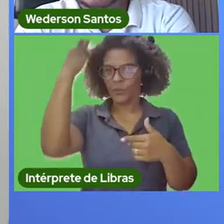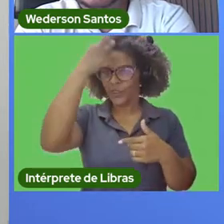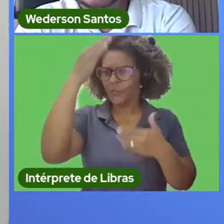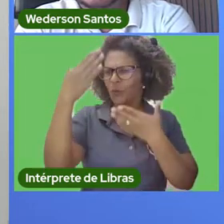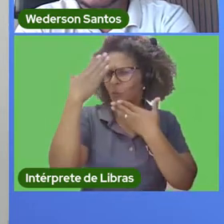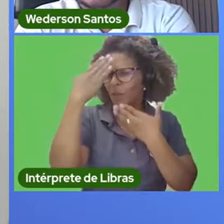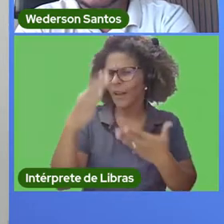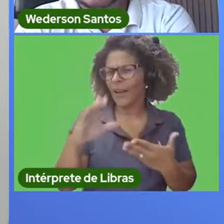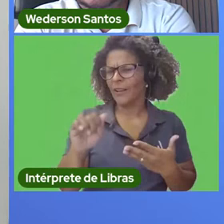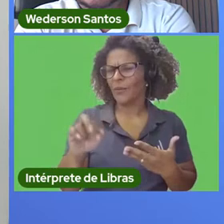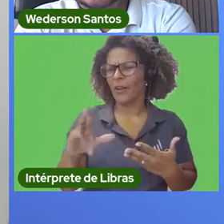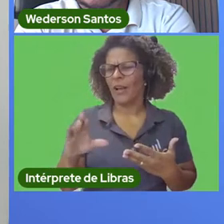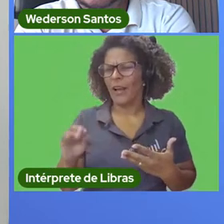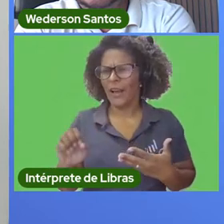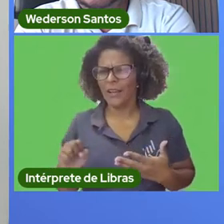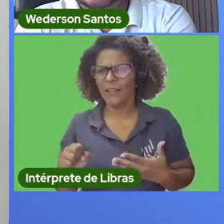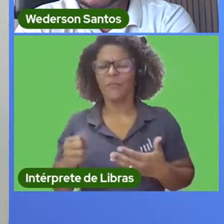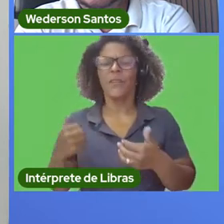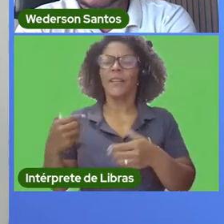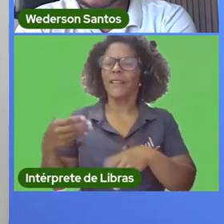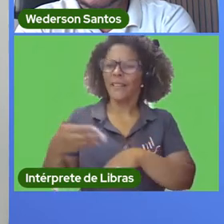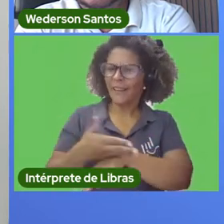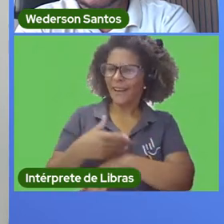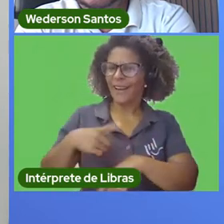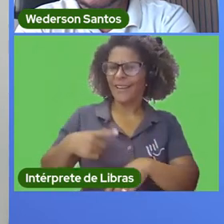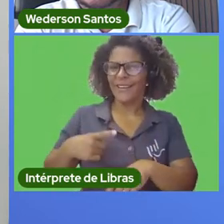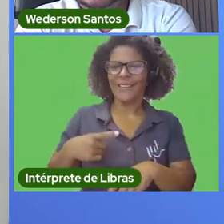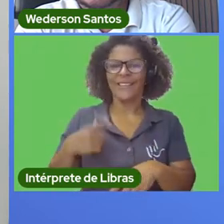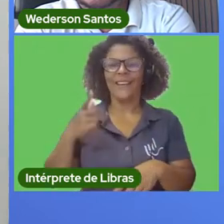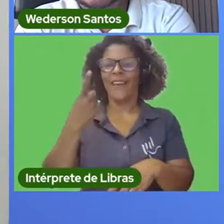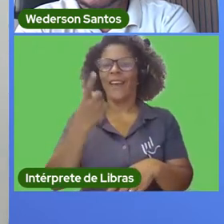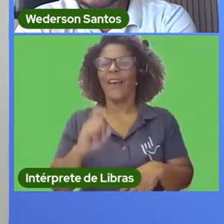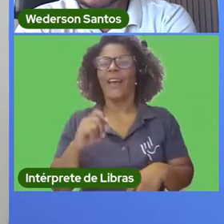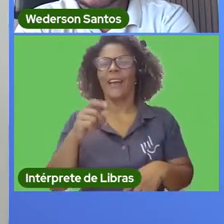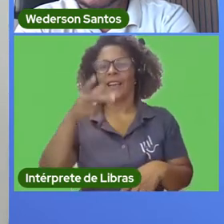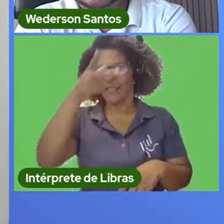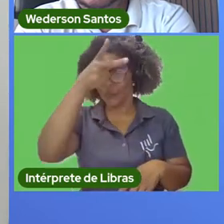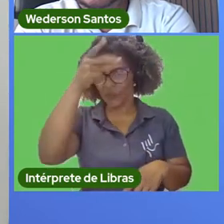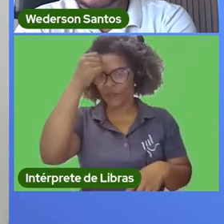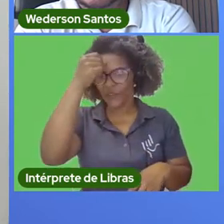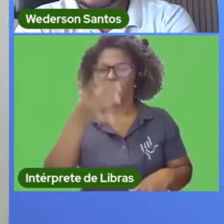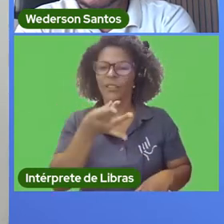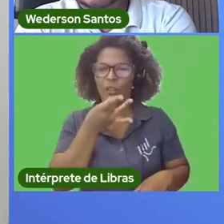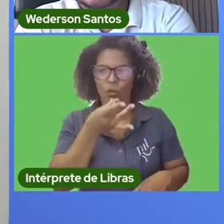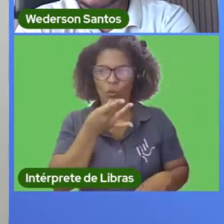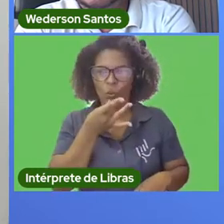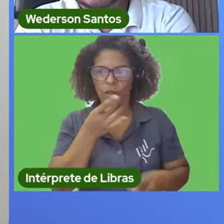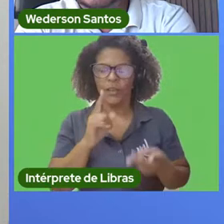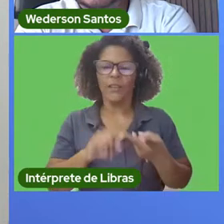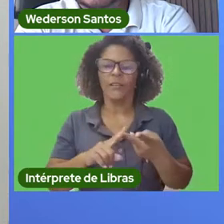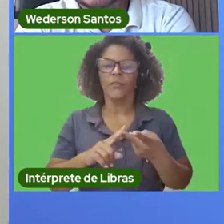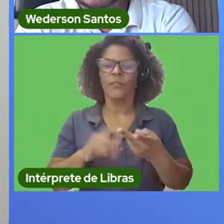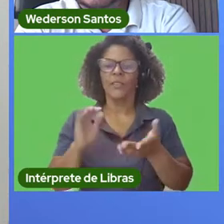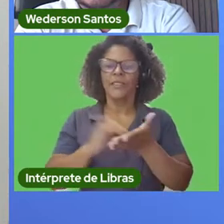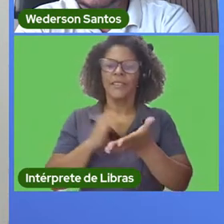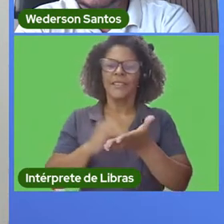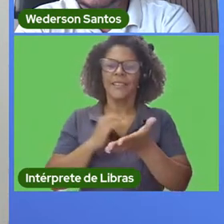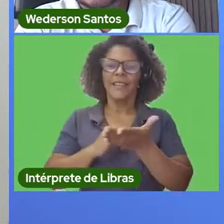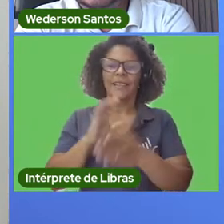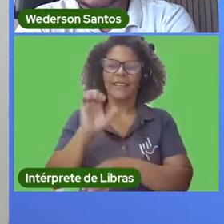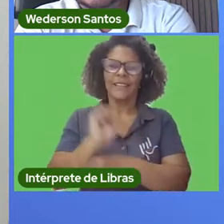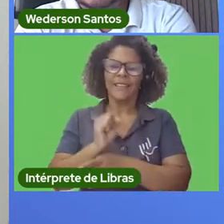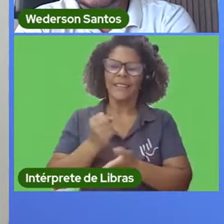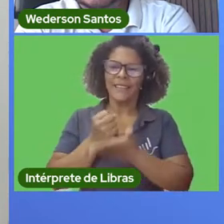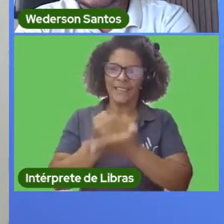Carlos, pela participação. O Carlos, que já foi prefeito de Cachoeiro de Itapemirim, já foi secretário estadual de